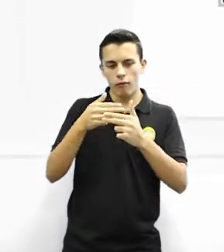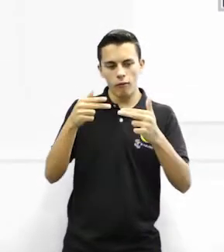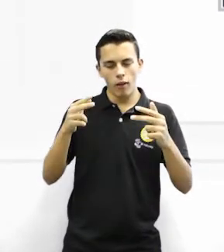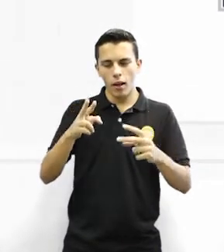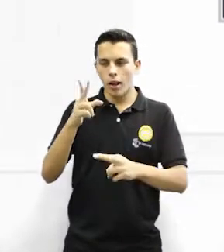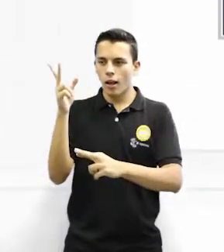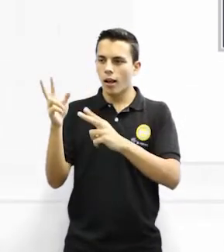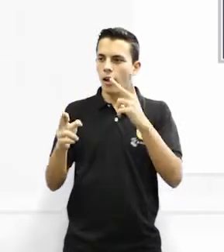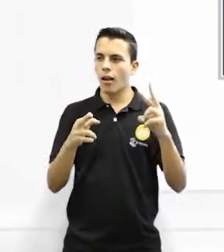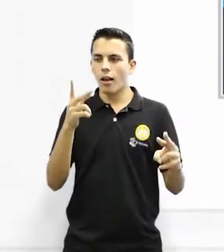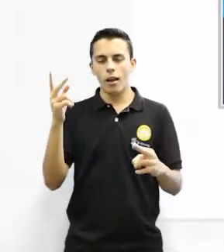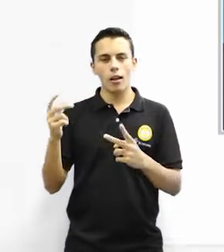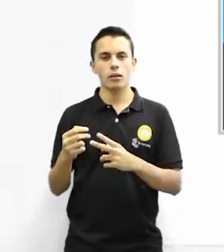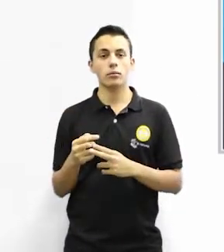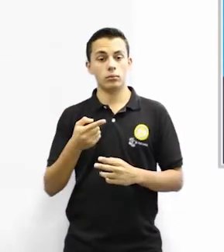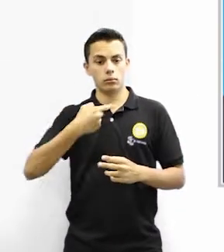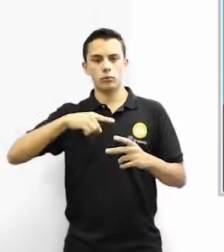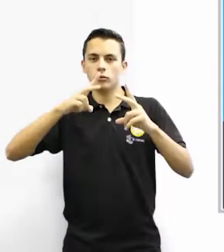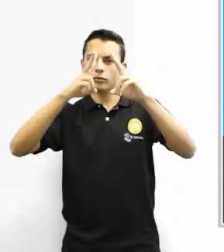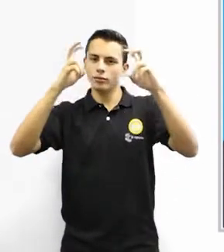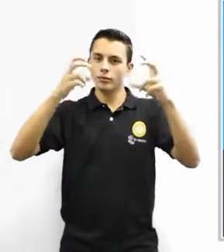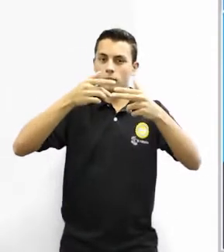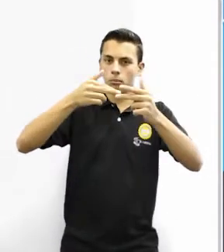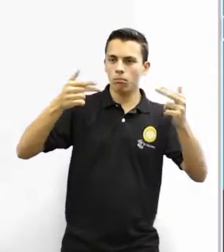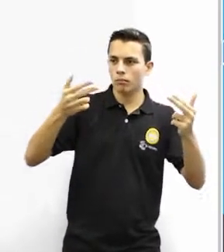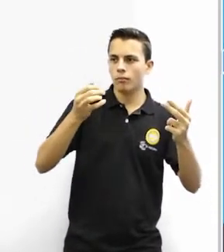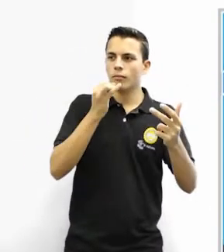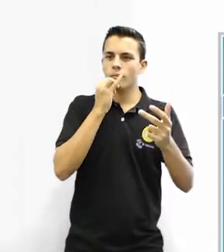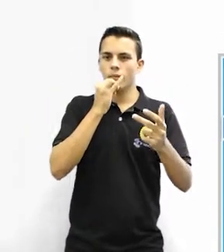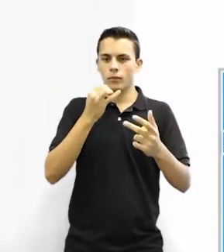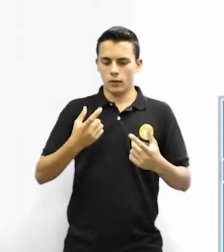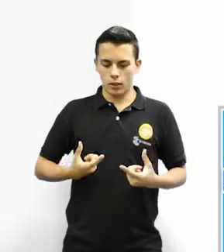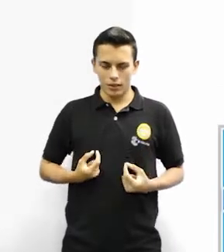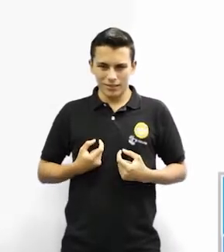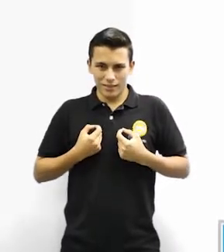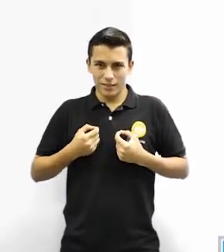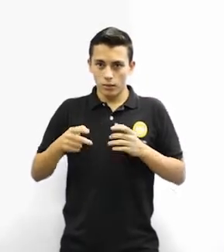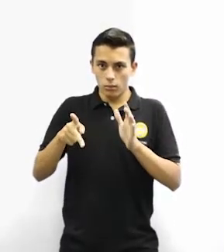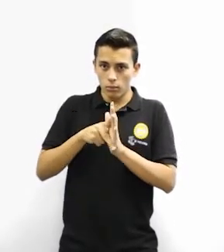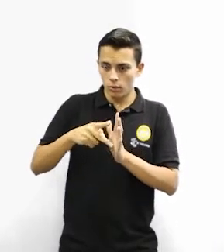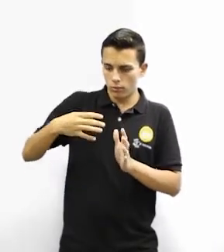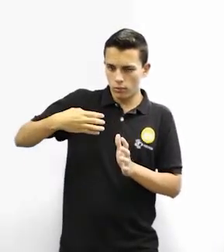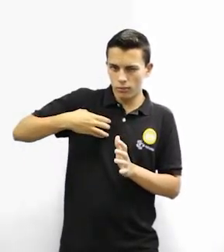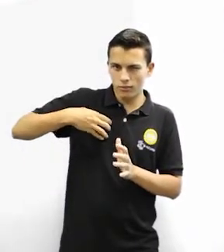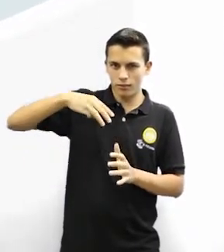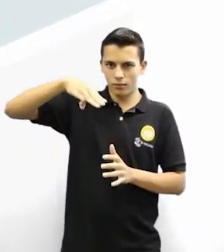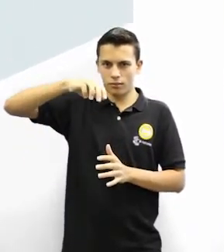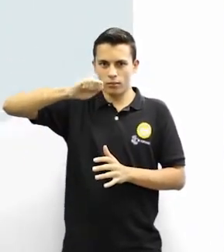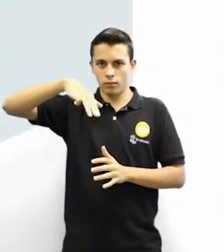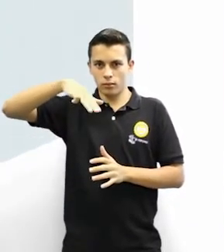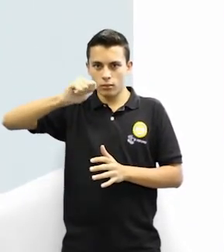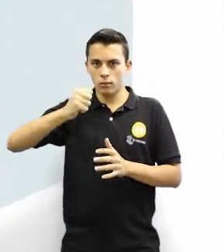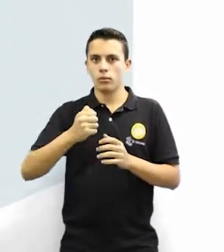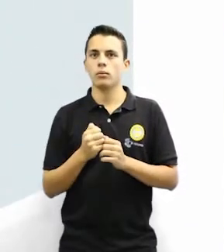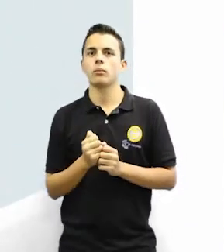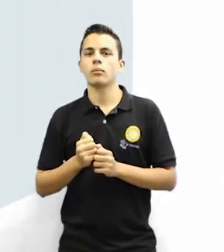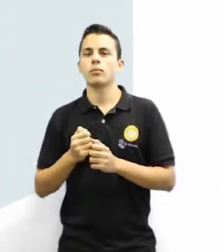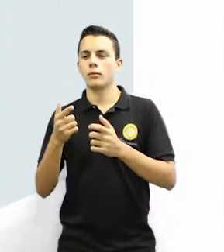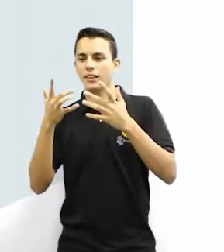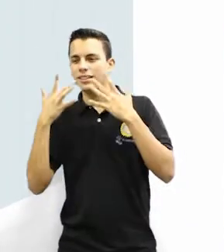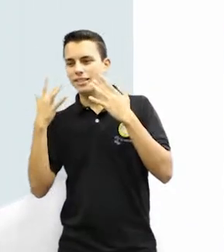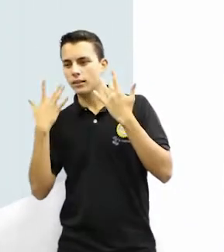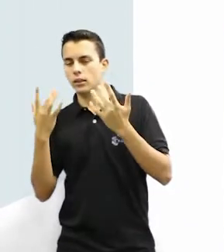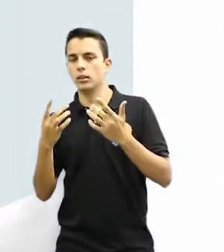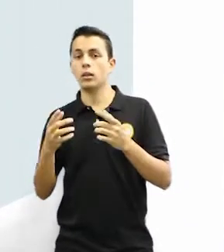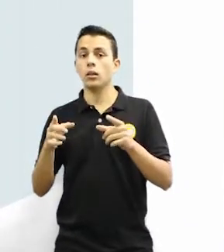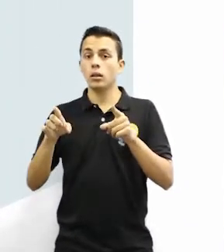abordamos temas como câncer de mama, que é essa peça. Que hoje nós vamos falar sobre isso. Isso. E outras câncer